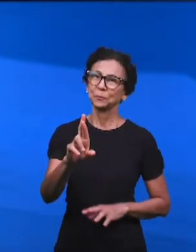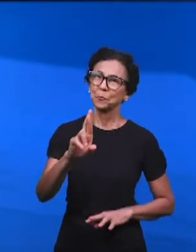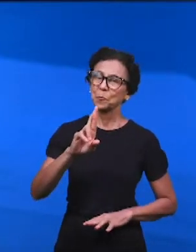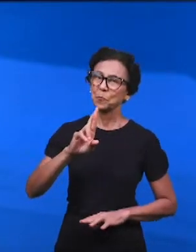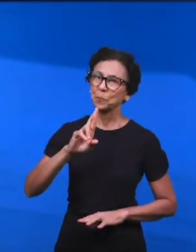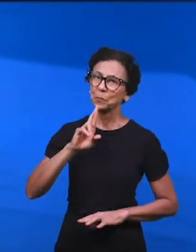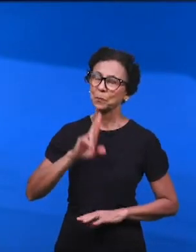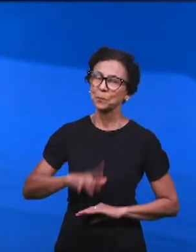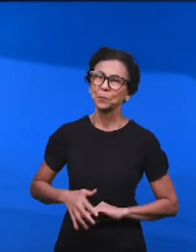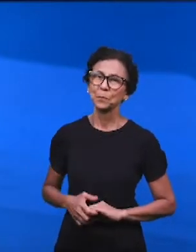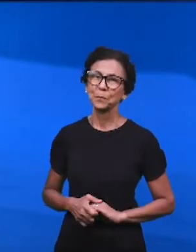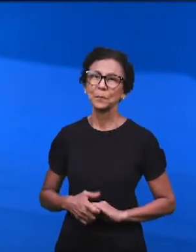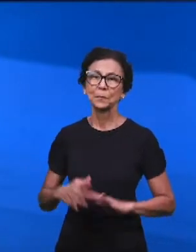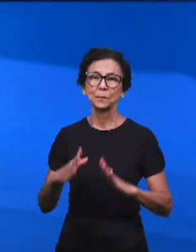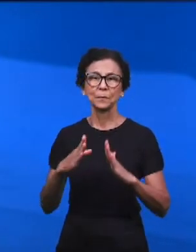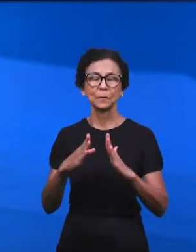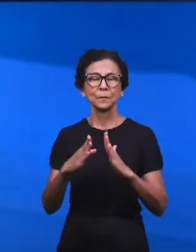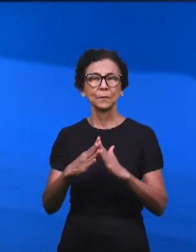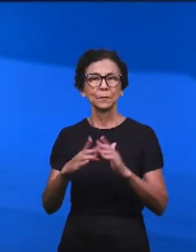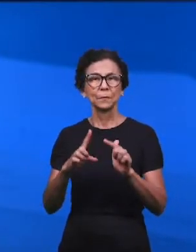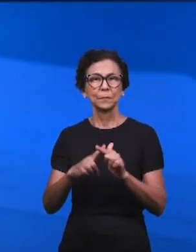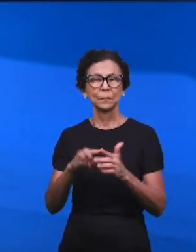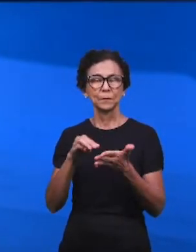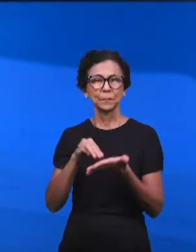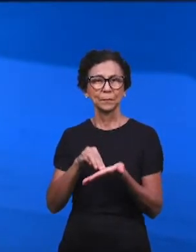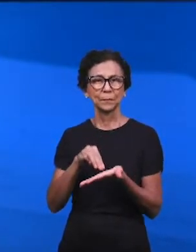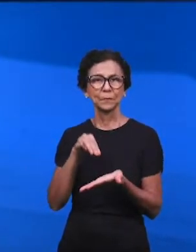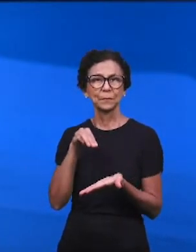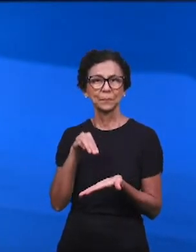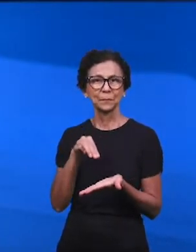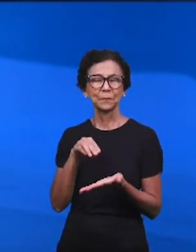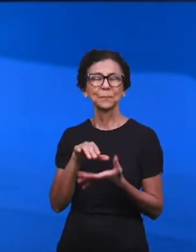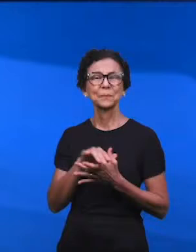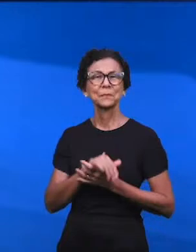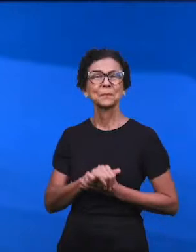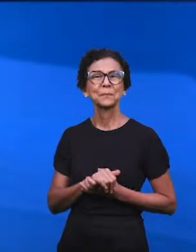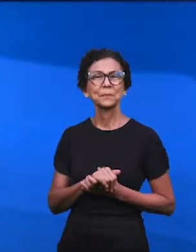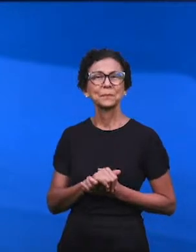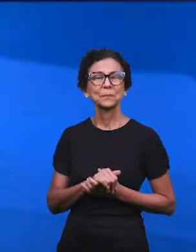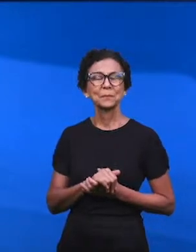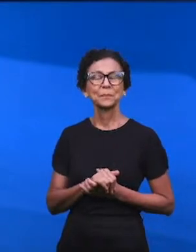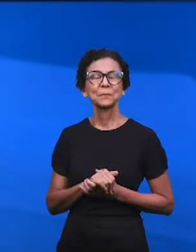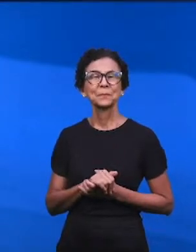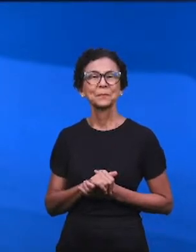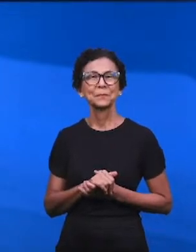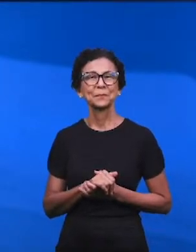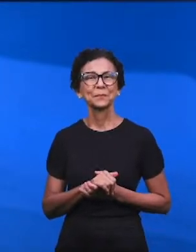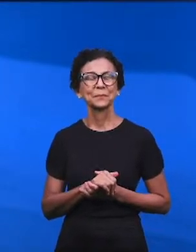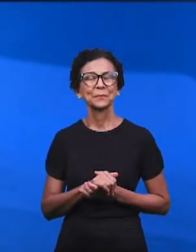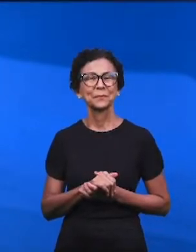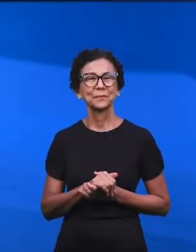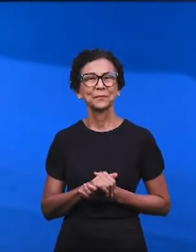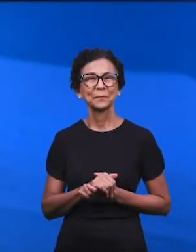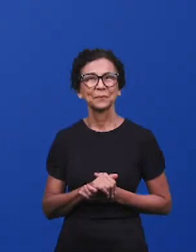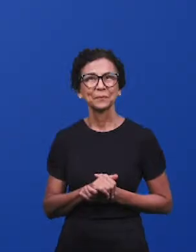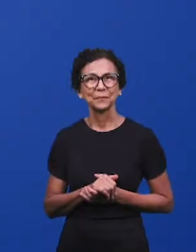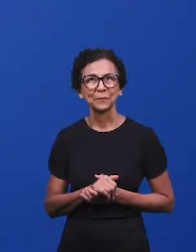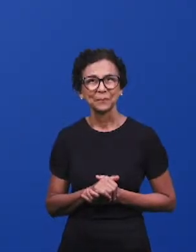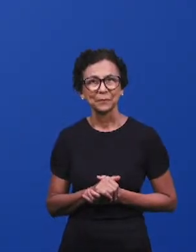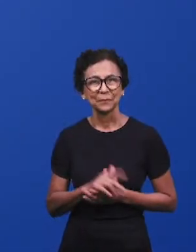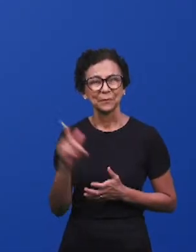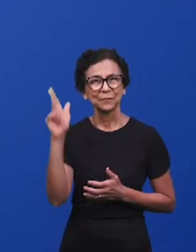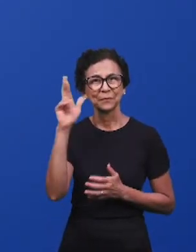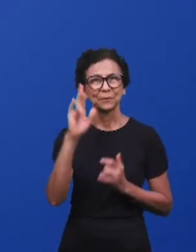igreja lá em Guatambu, no estado de Santa Catarina. Juliana, é sua vez agora, irmã, a paz do Senhor. Pai